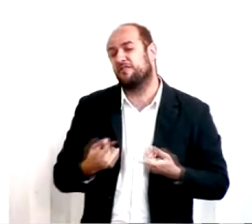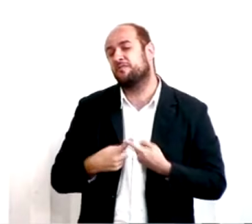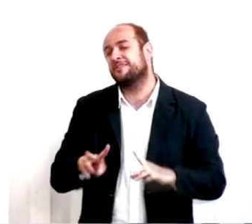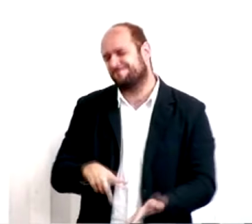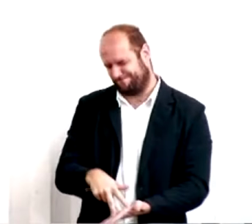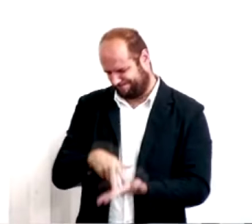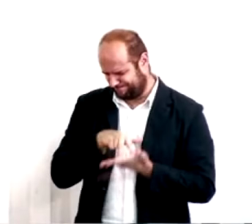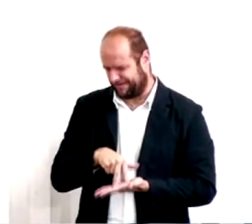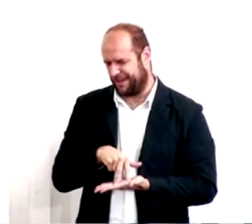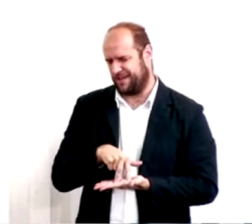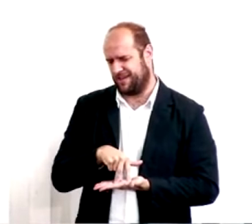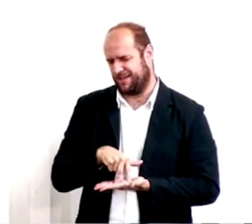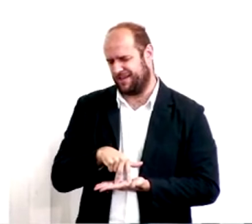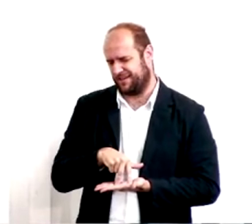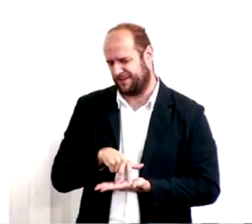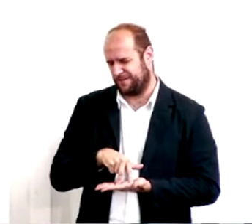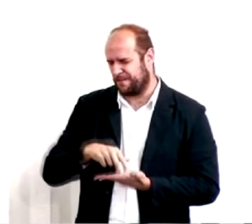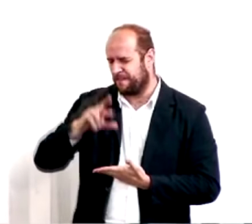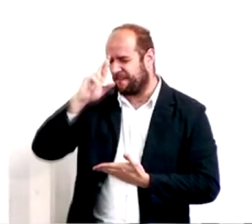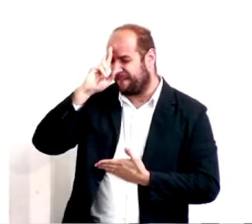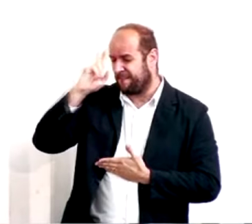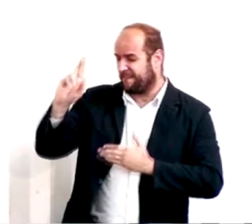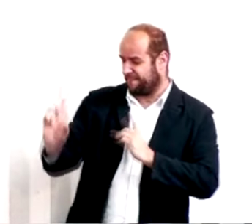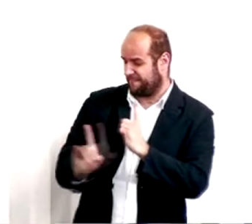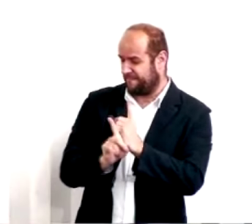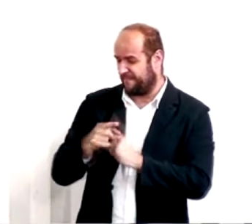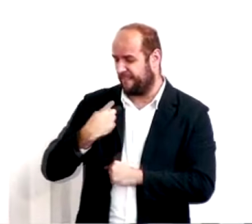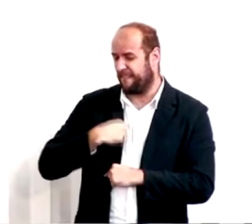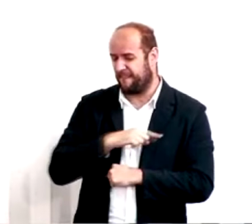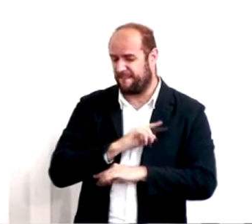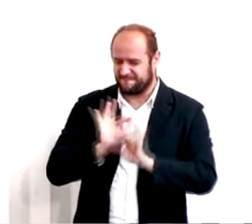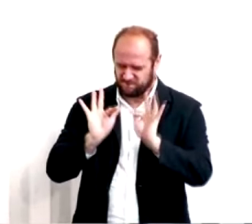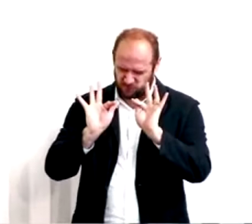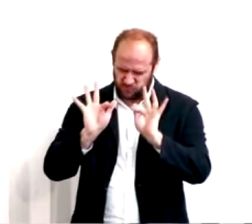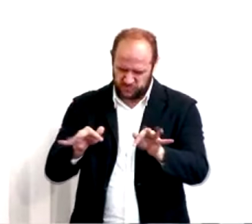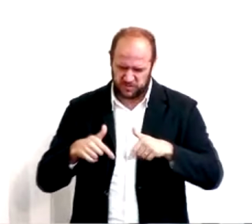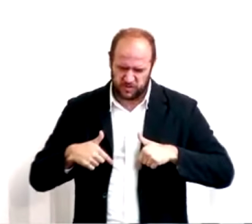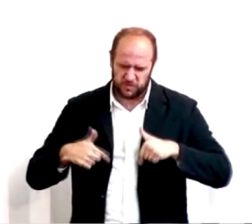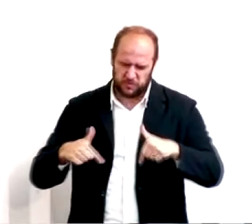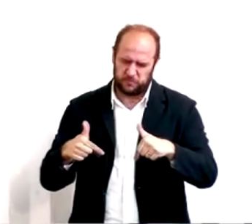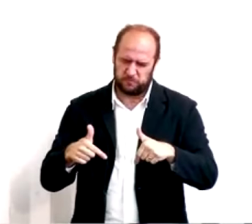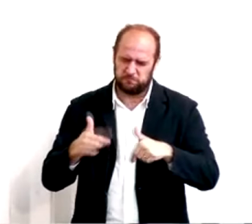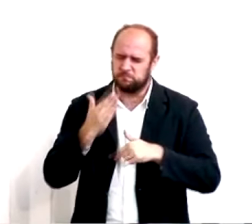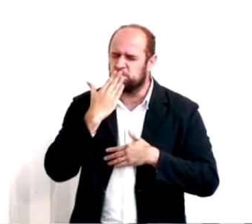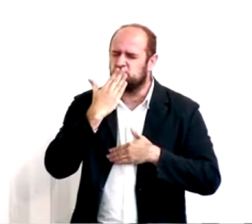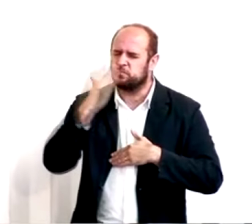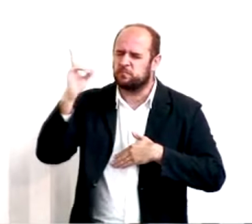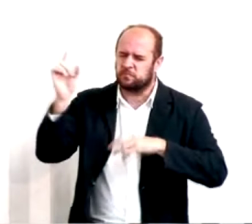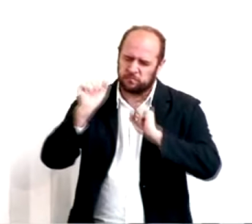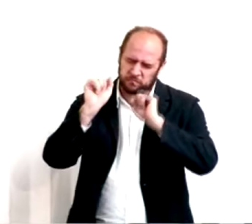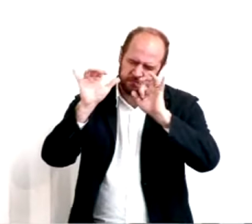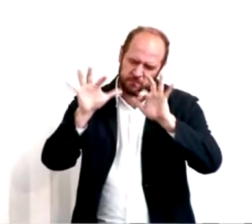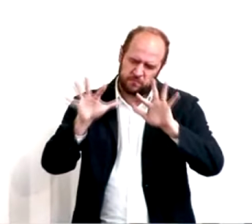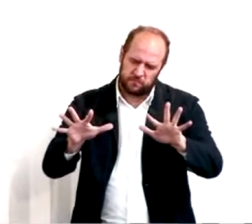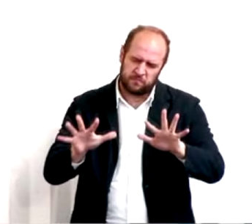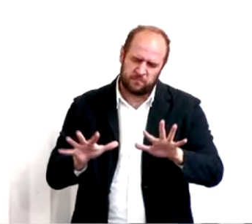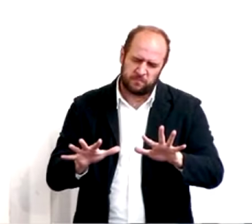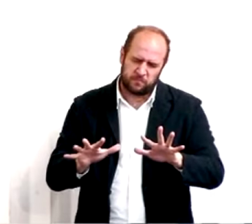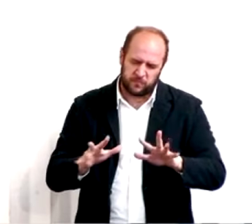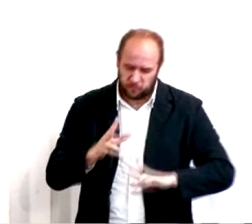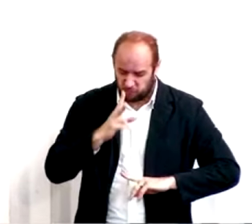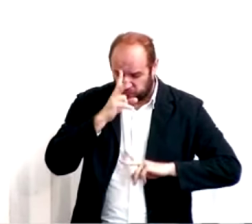permanecer o Senhor nos encontrará no final da nossa perseverança abençoando o senhor fortalecendo os